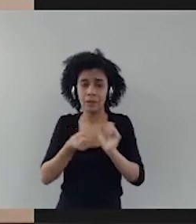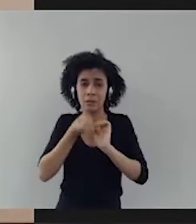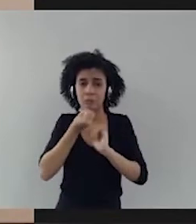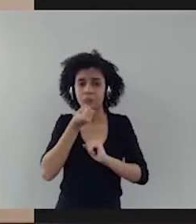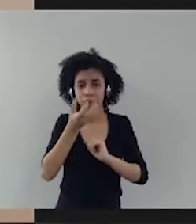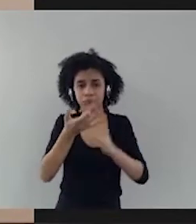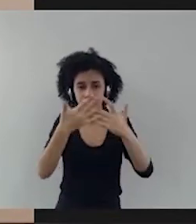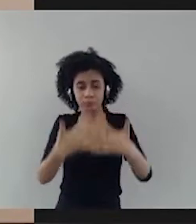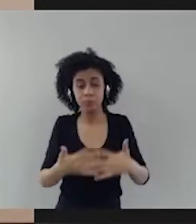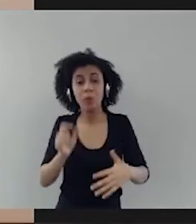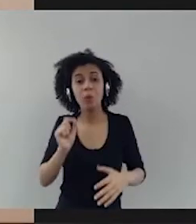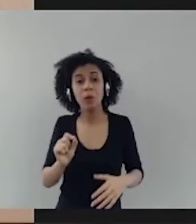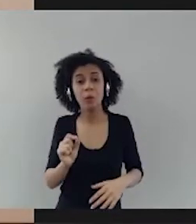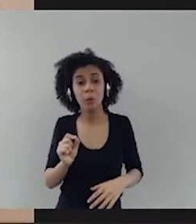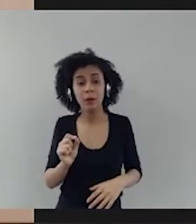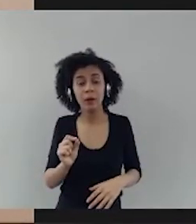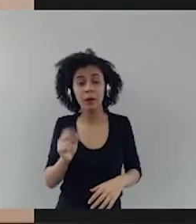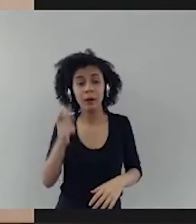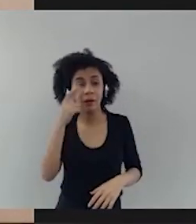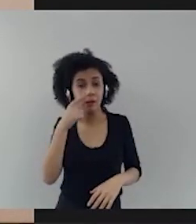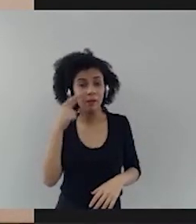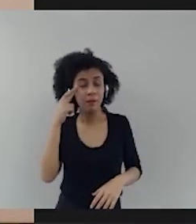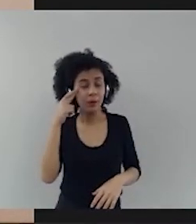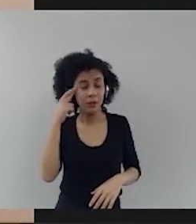exposição é refletir que